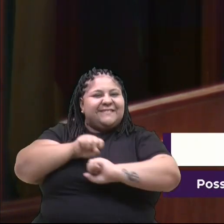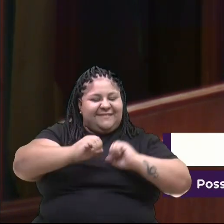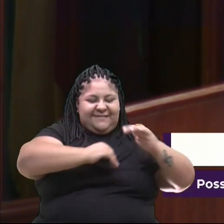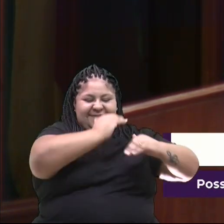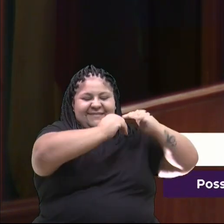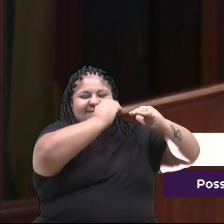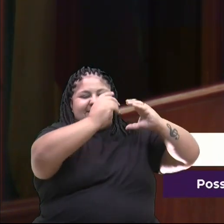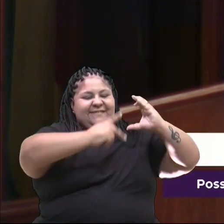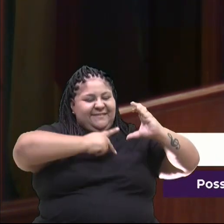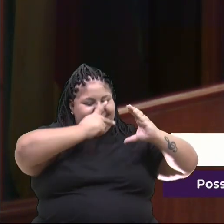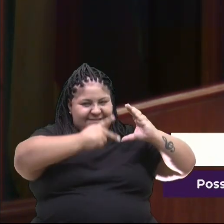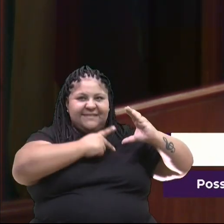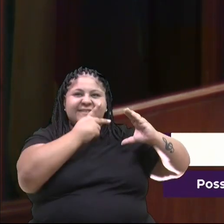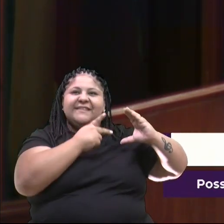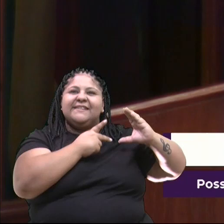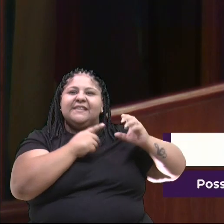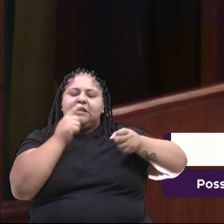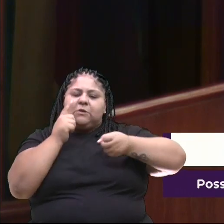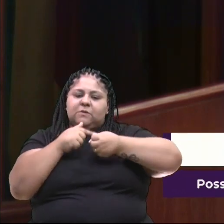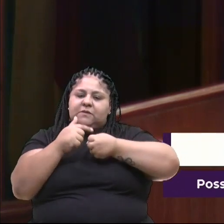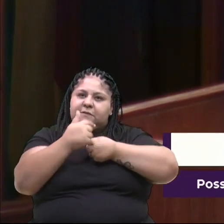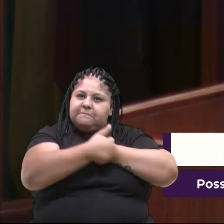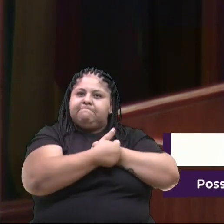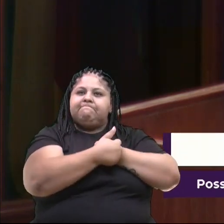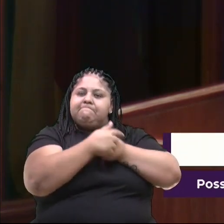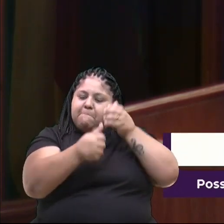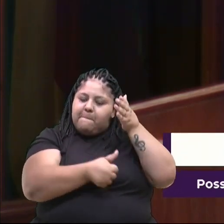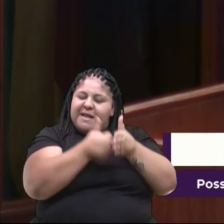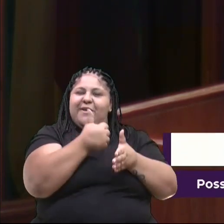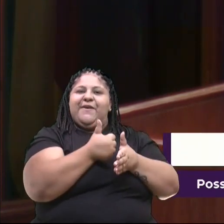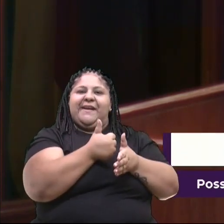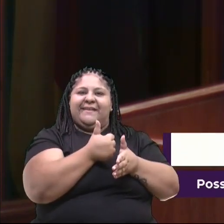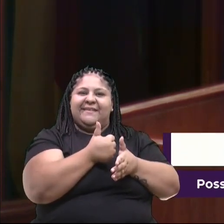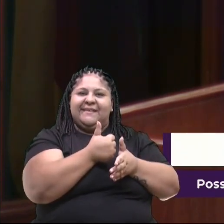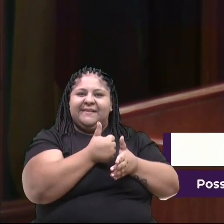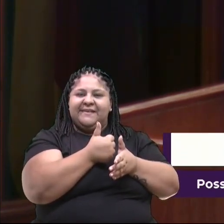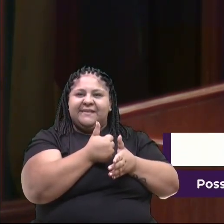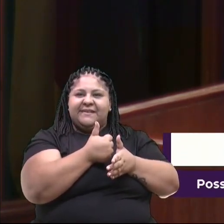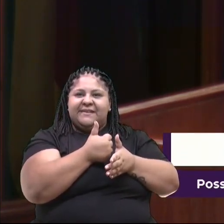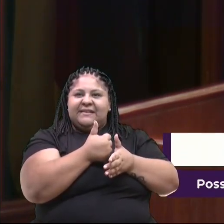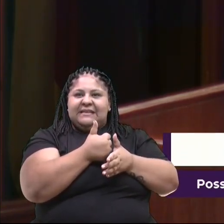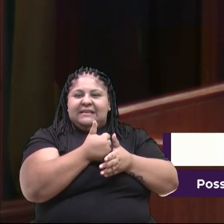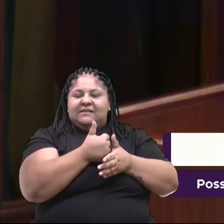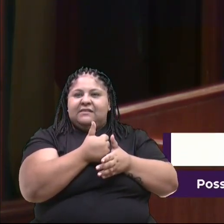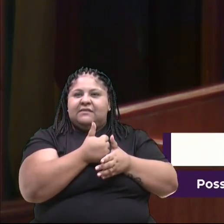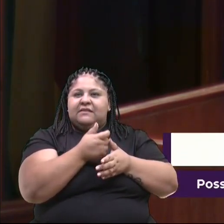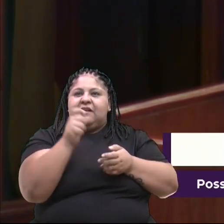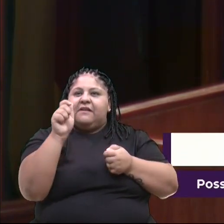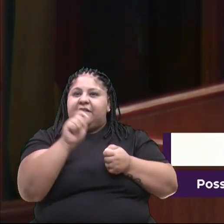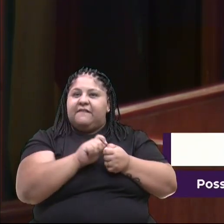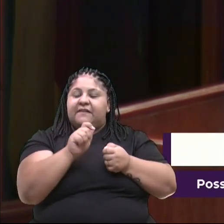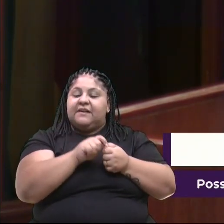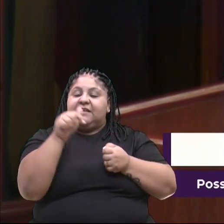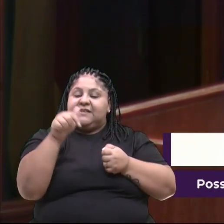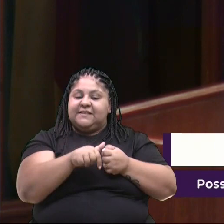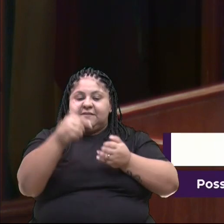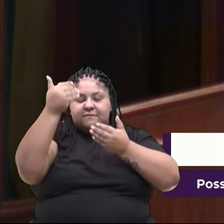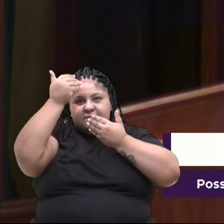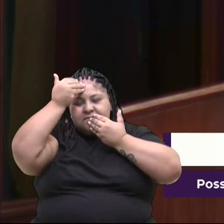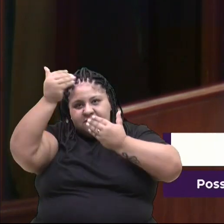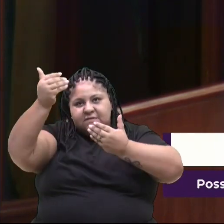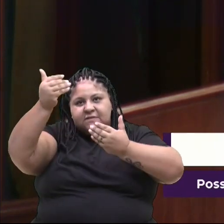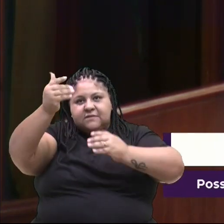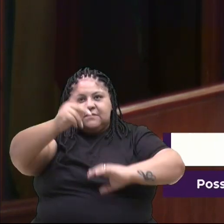juntos uma Câmara Municipal e uma cidade cada vez melhores. E aí faço aqui um agradecimento